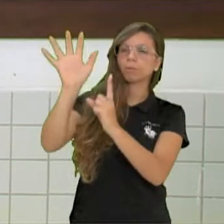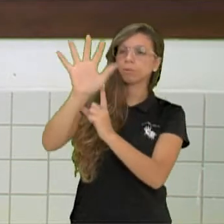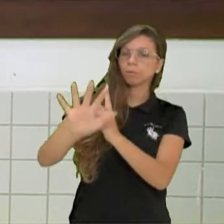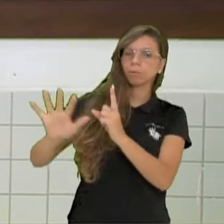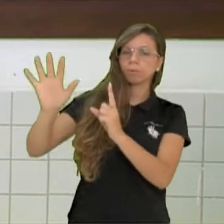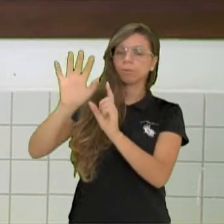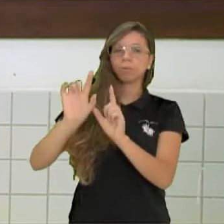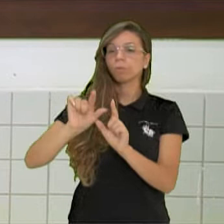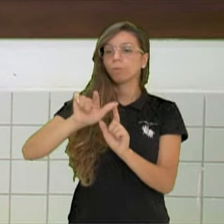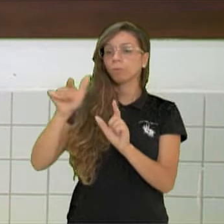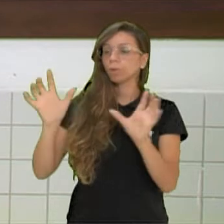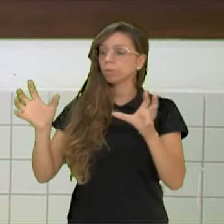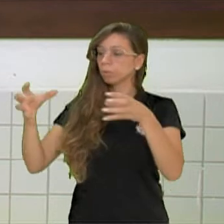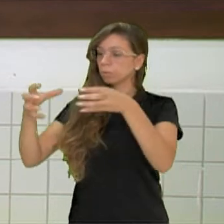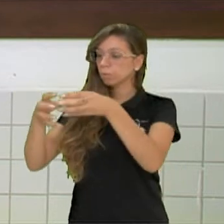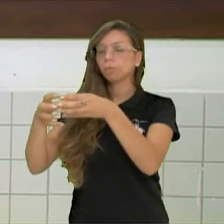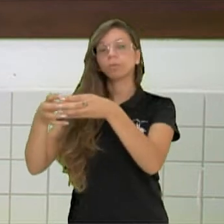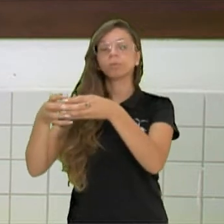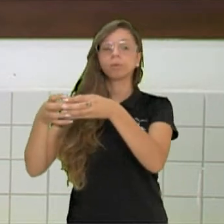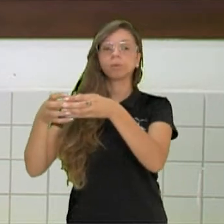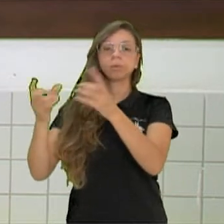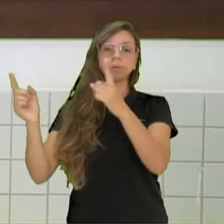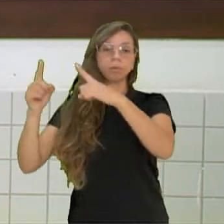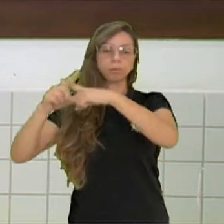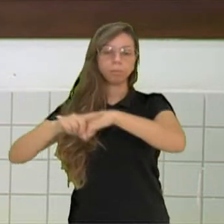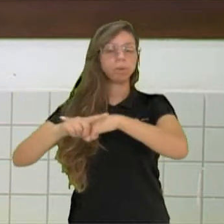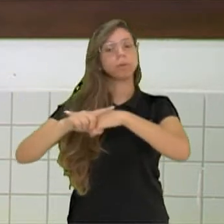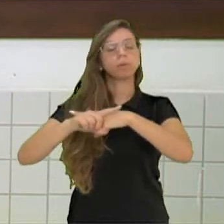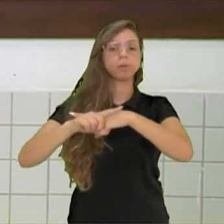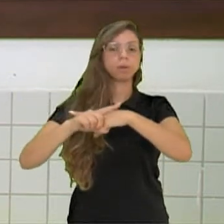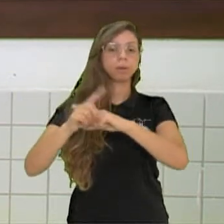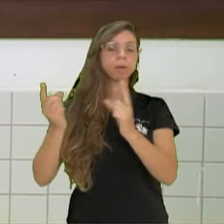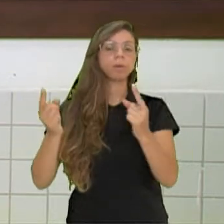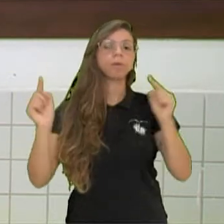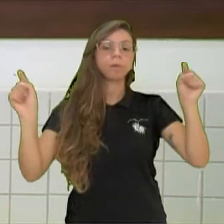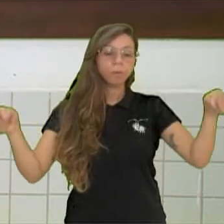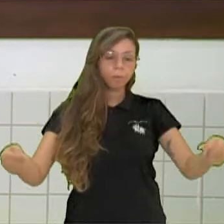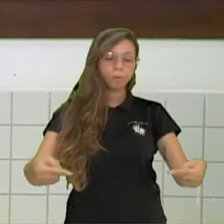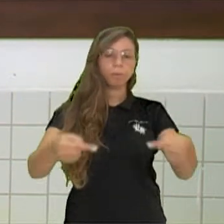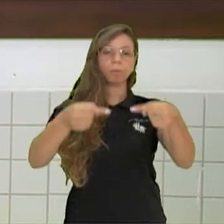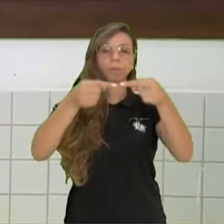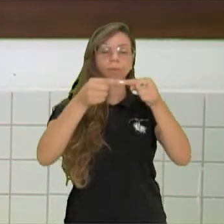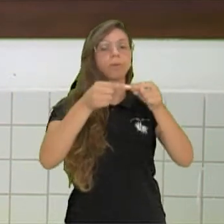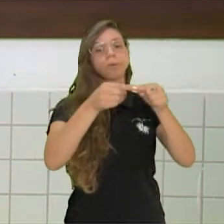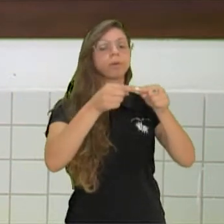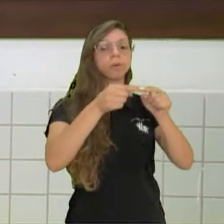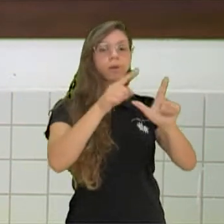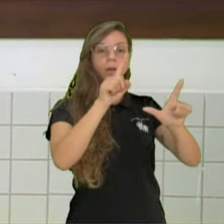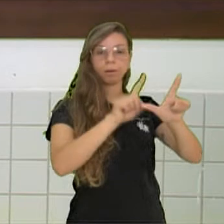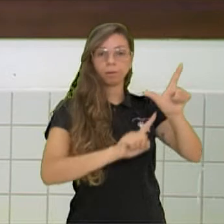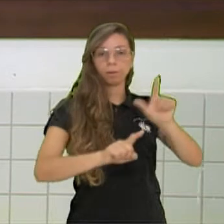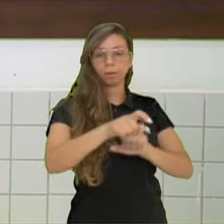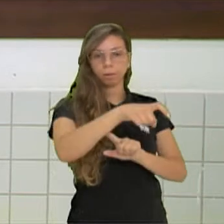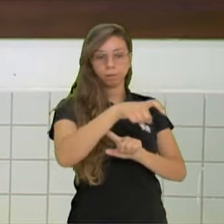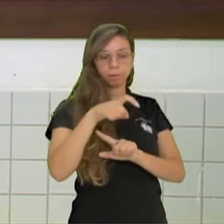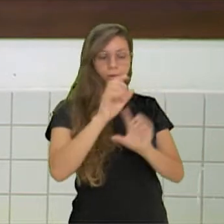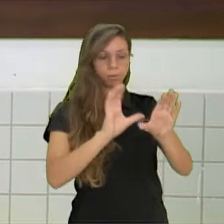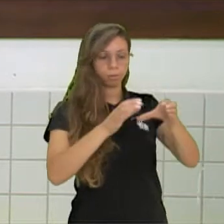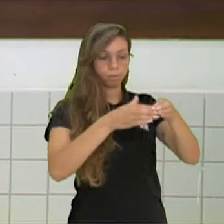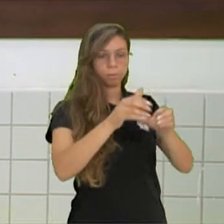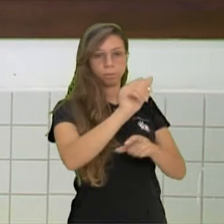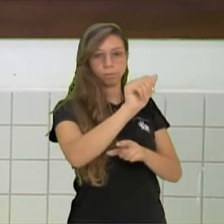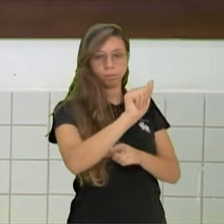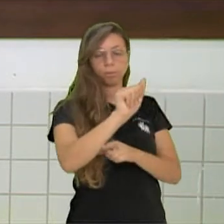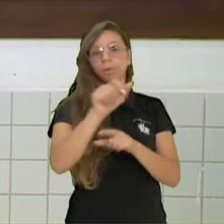chamado de contradomínio, e a gente encontra um elemento de imagem correspondente ao elemento X do conjunto A, a gente encontra um